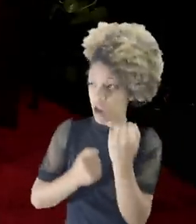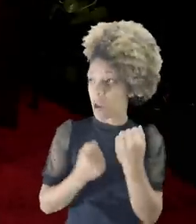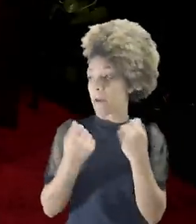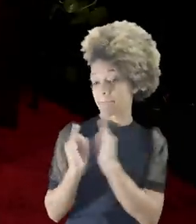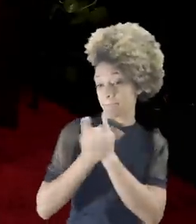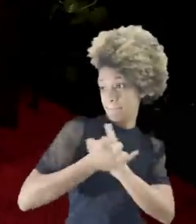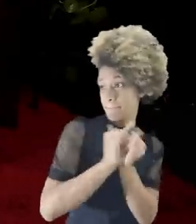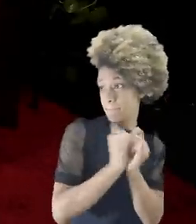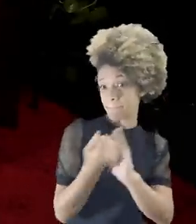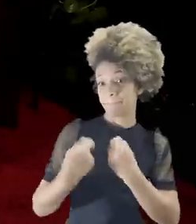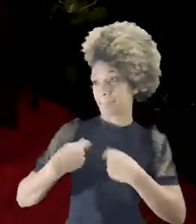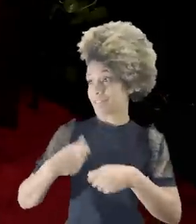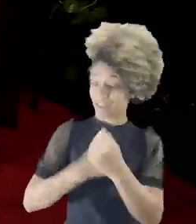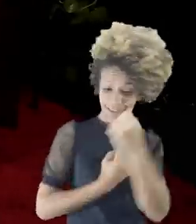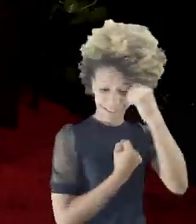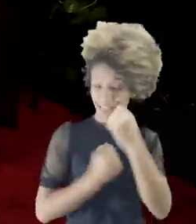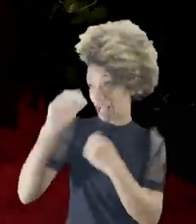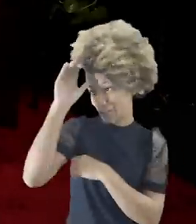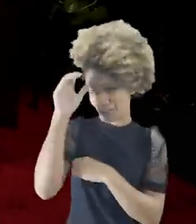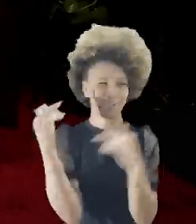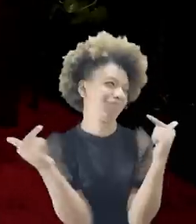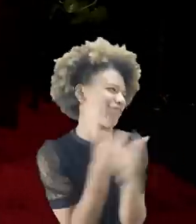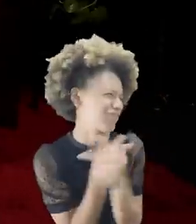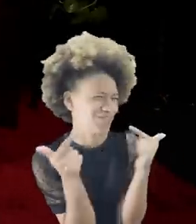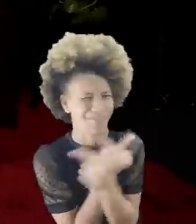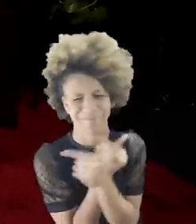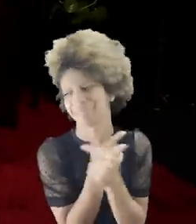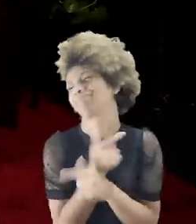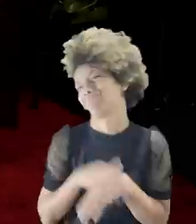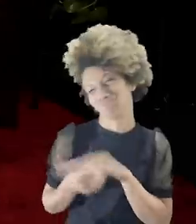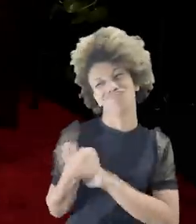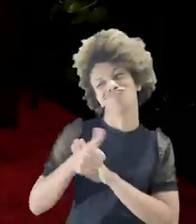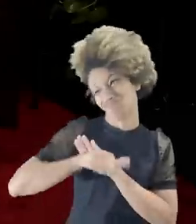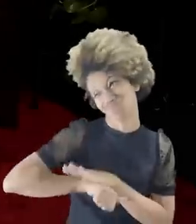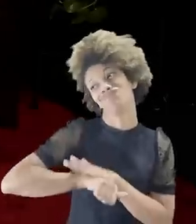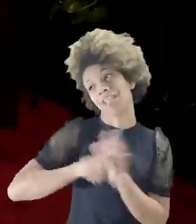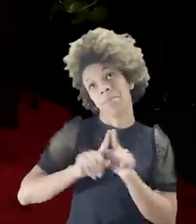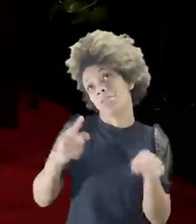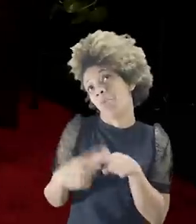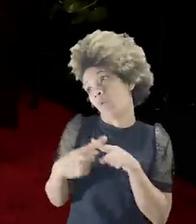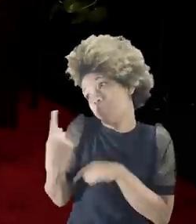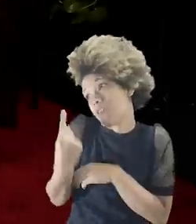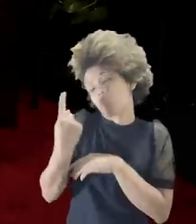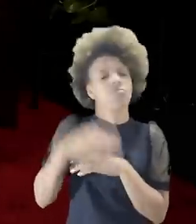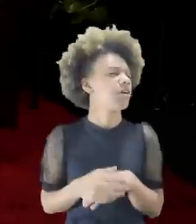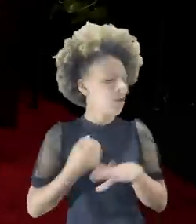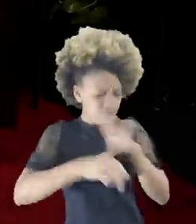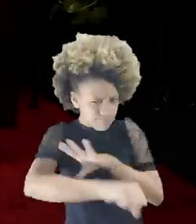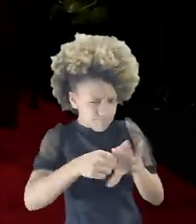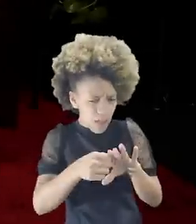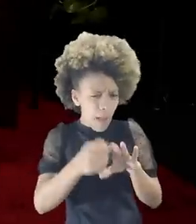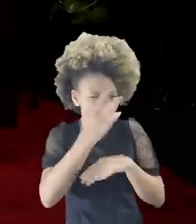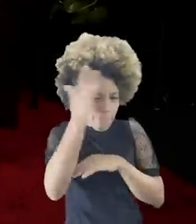dançar com a tia da é péssimo né é péssimo porque as alturas jogadores de basquete